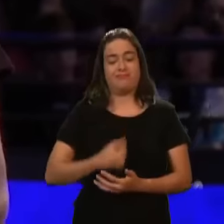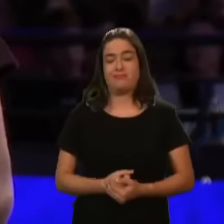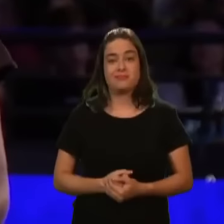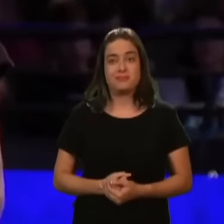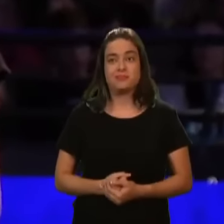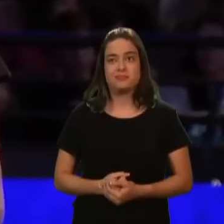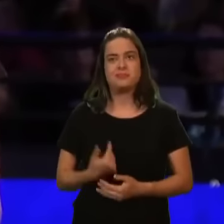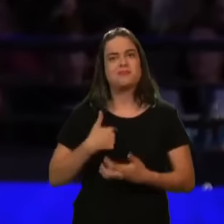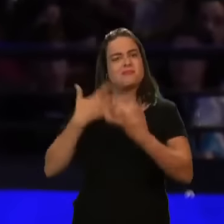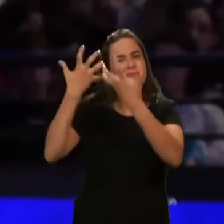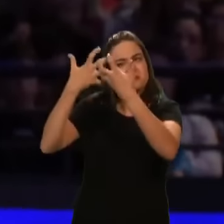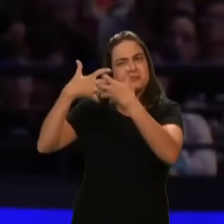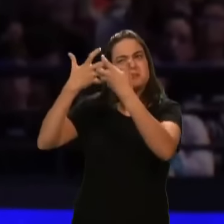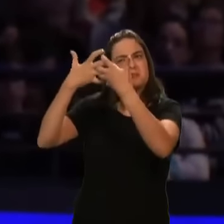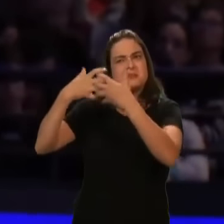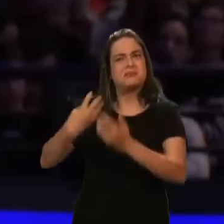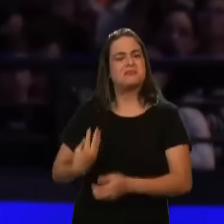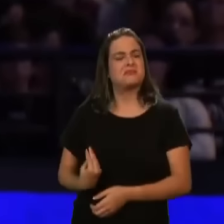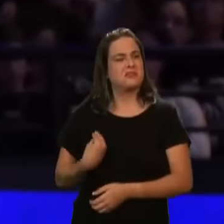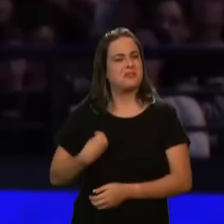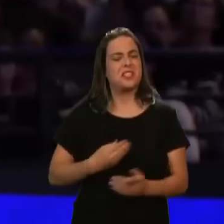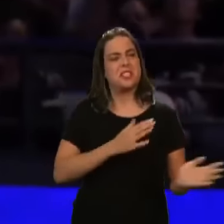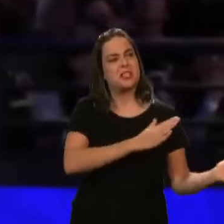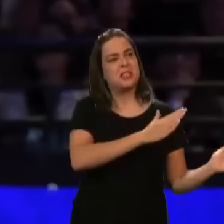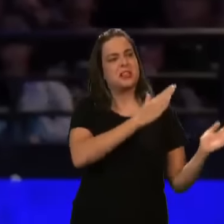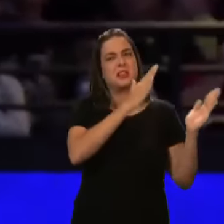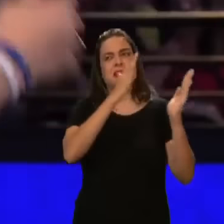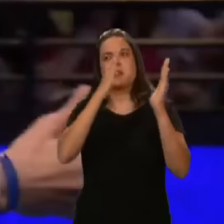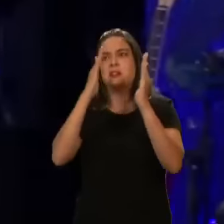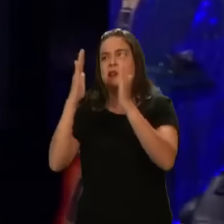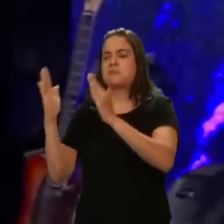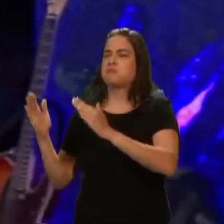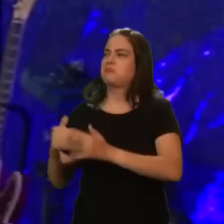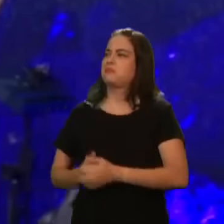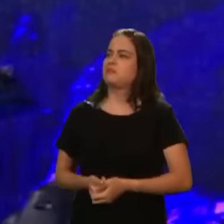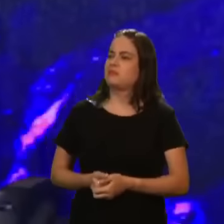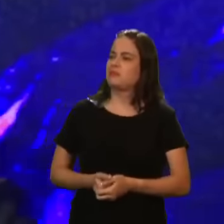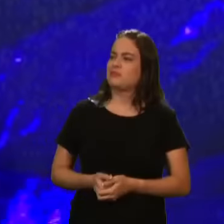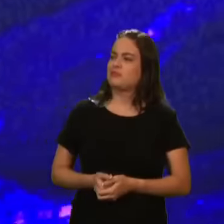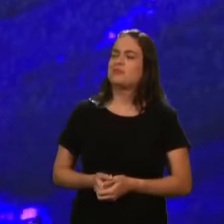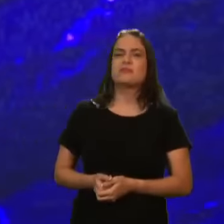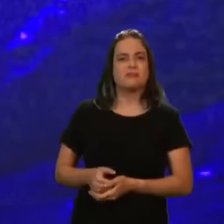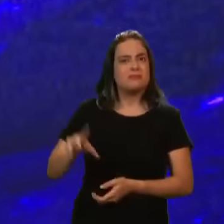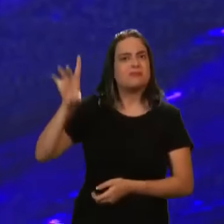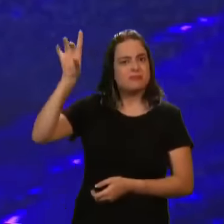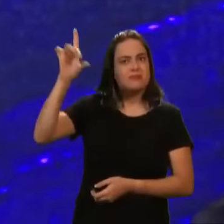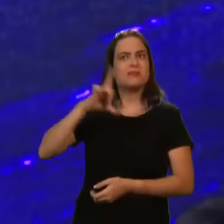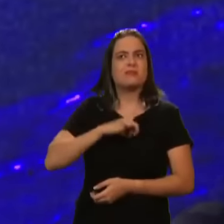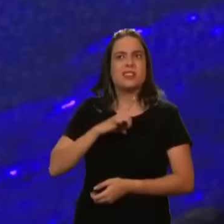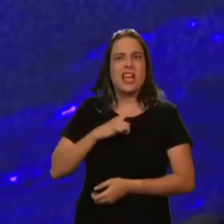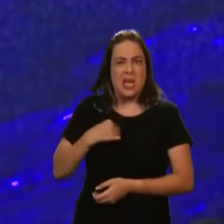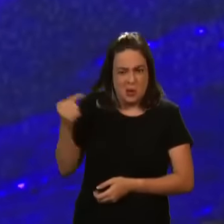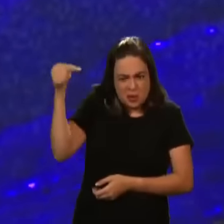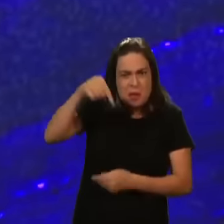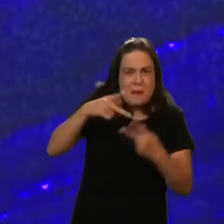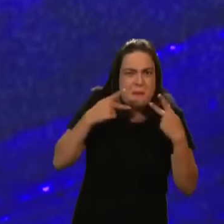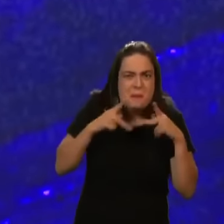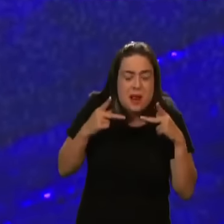Eu estava pensando outro dia na minha vida toda. Falei: gente, é só Deus. Eu pregar aqui,